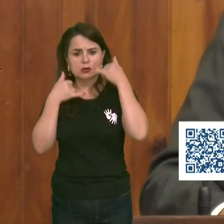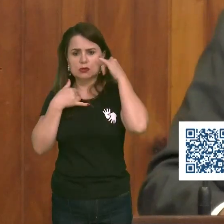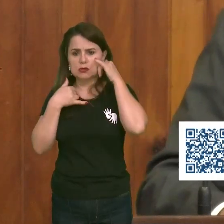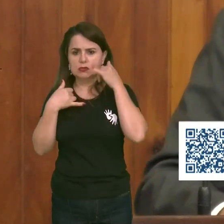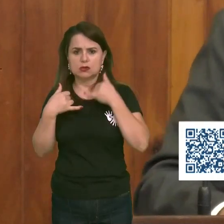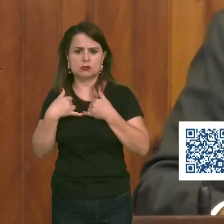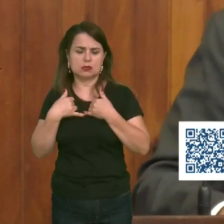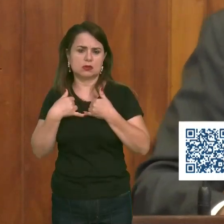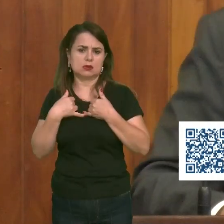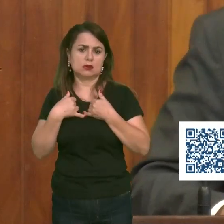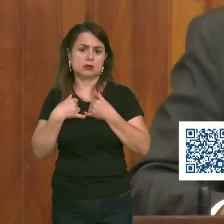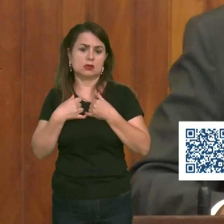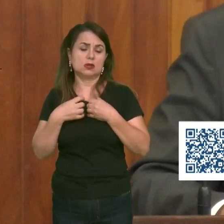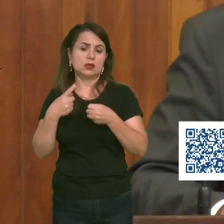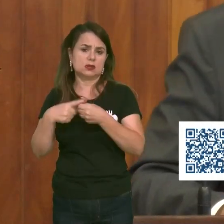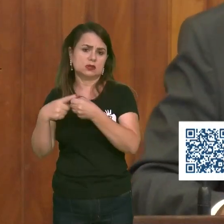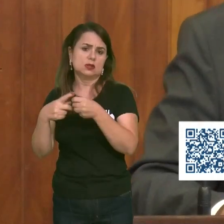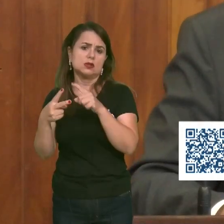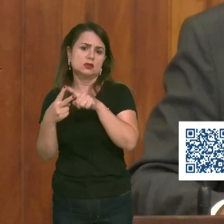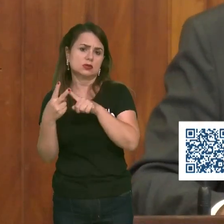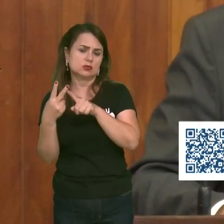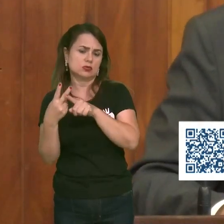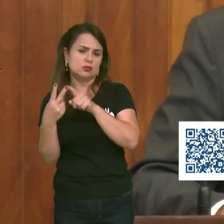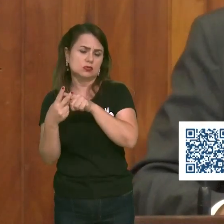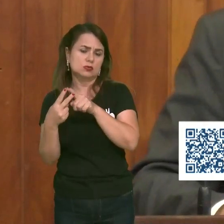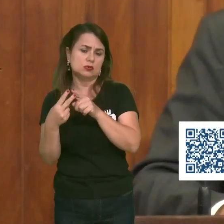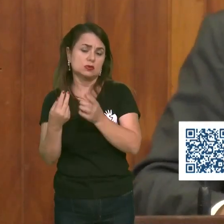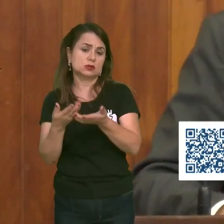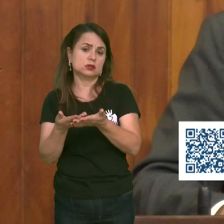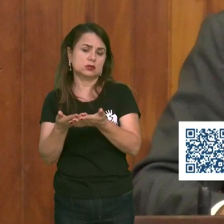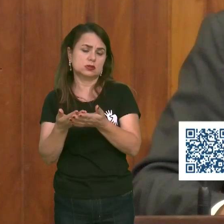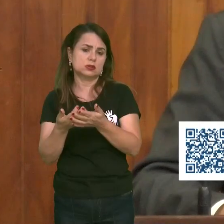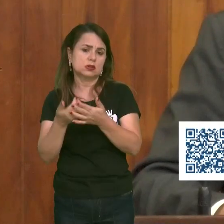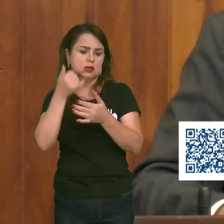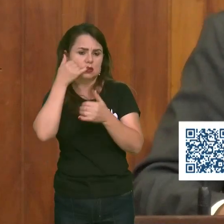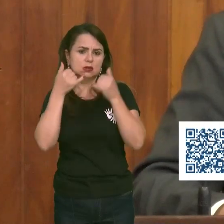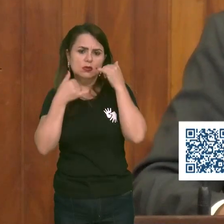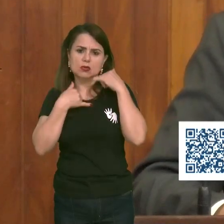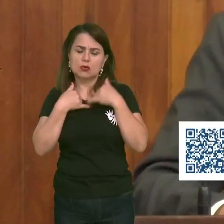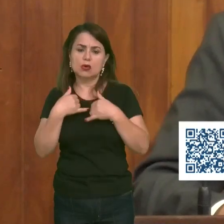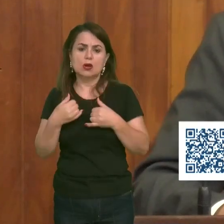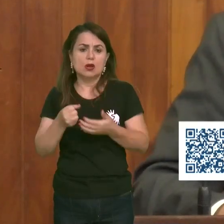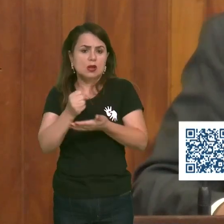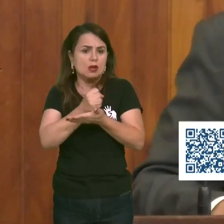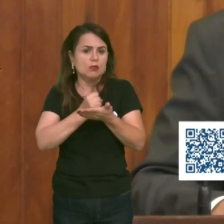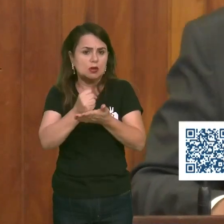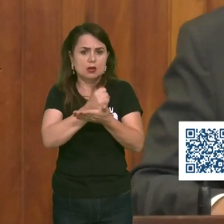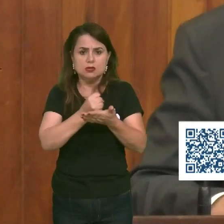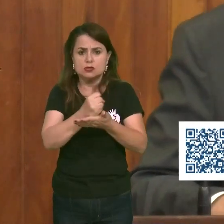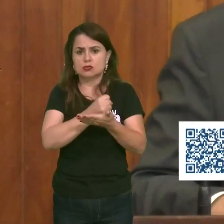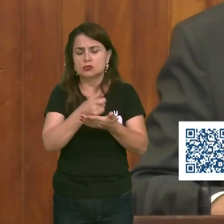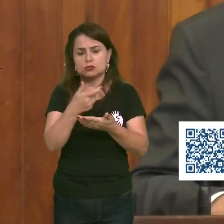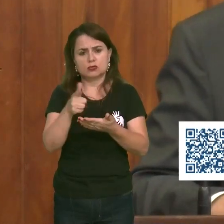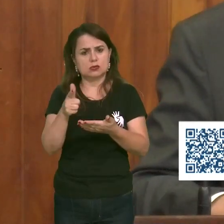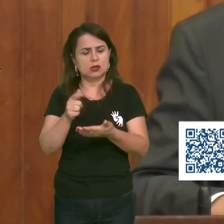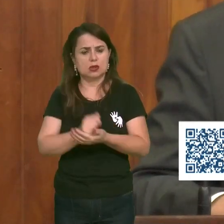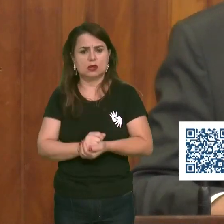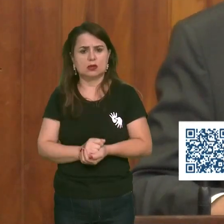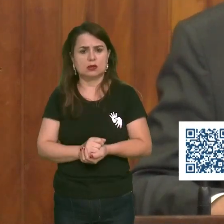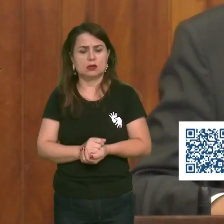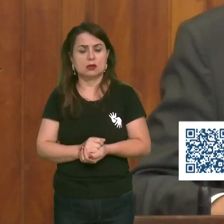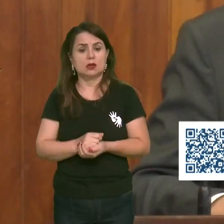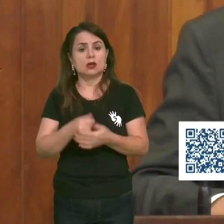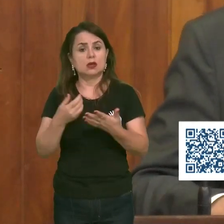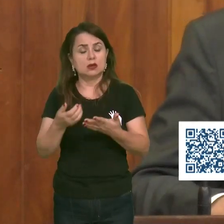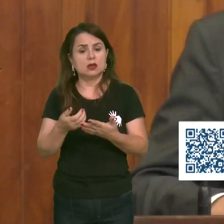Rosália falta de medicamento aí ainda ligaram na Secretaria de Saúde mandaram entrar no Portal de